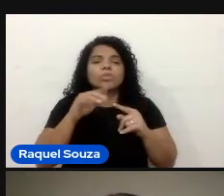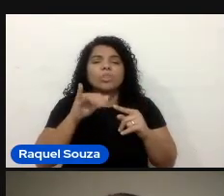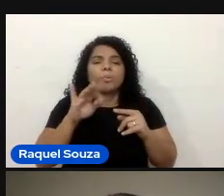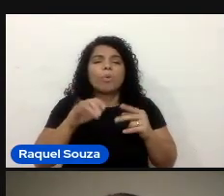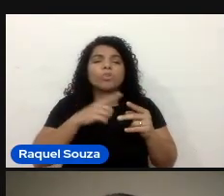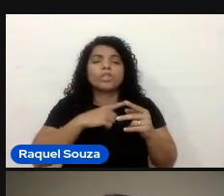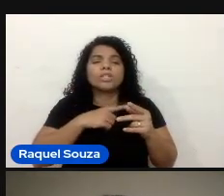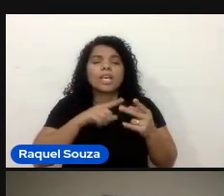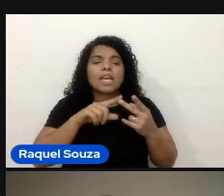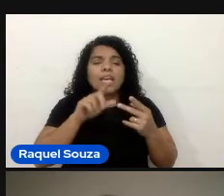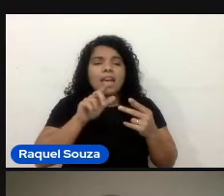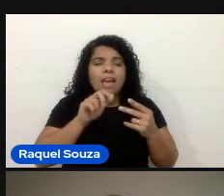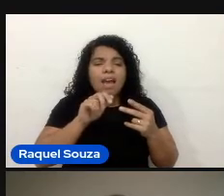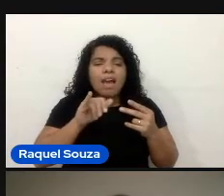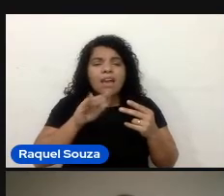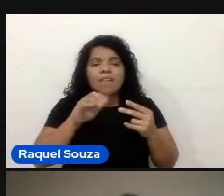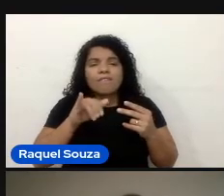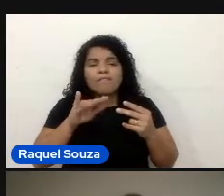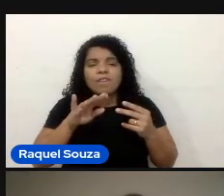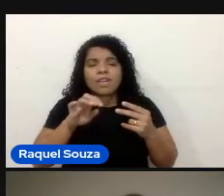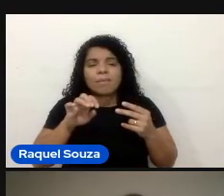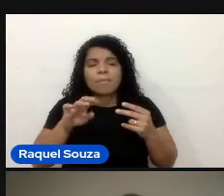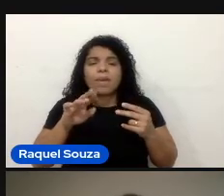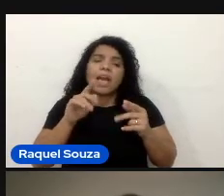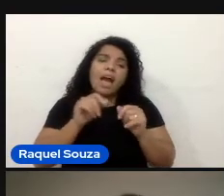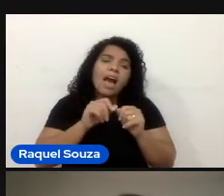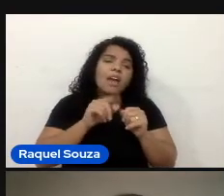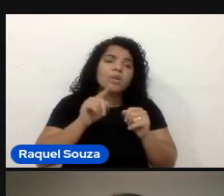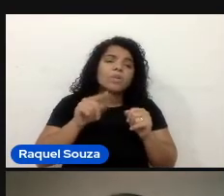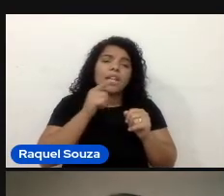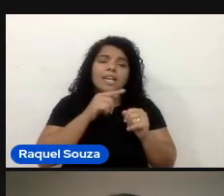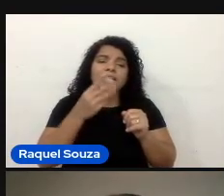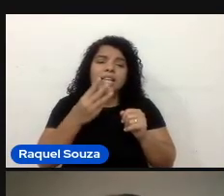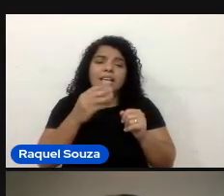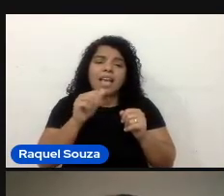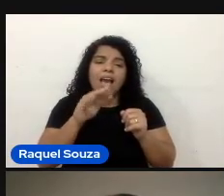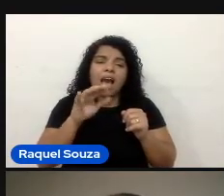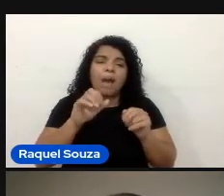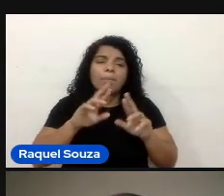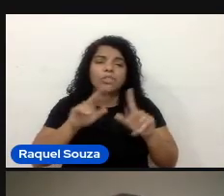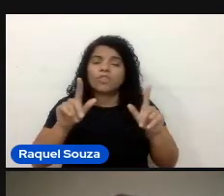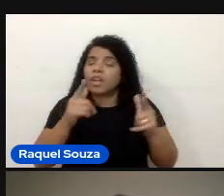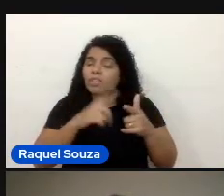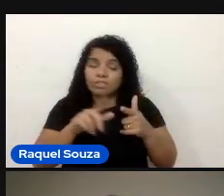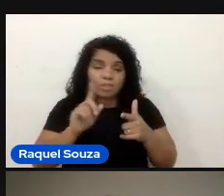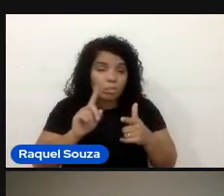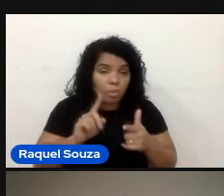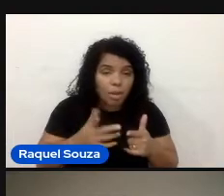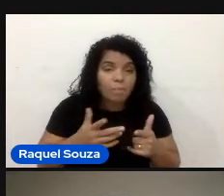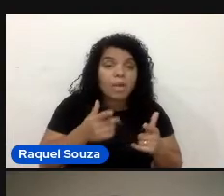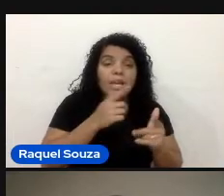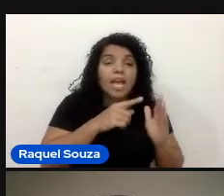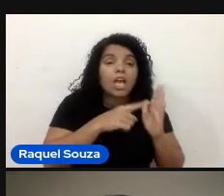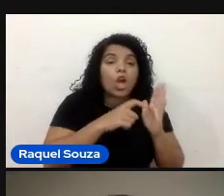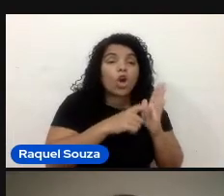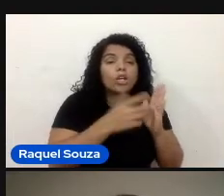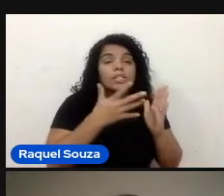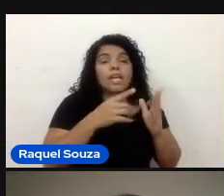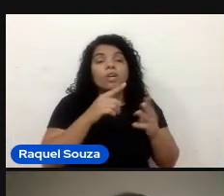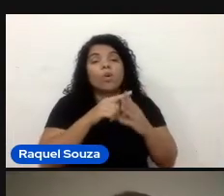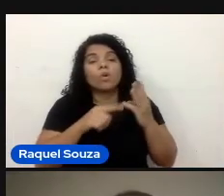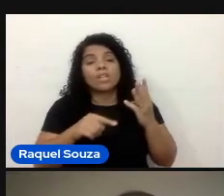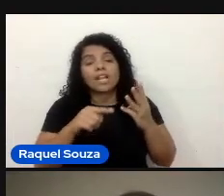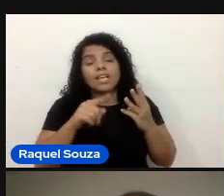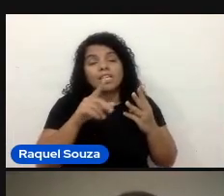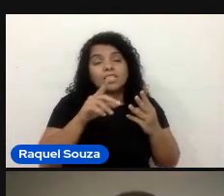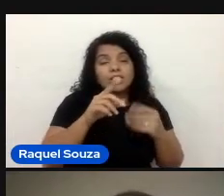tem problema. Eu quero rodar com 3 abas diferentes, não tem problema. Eu quero rodar com 3 janelas diferentes, cada